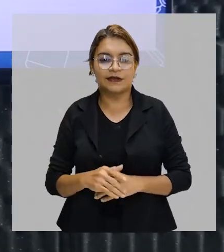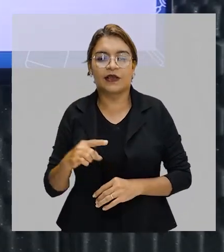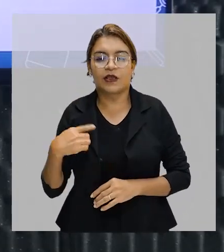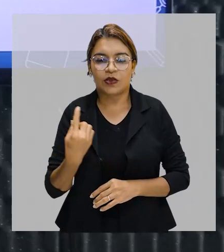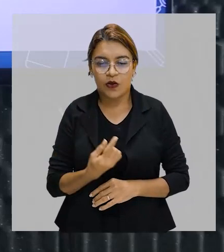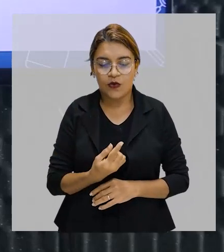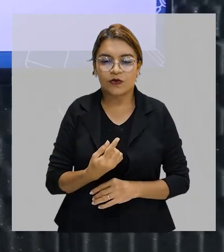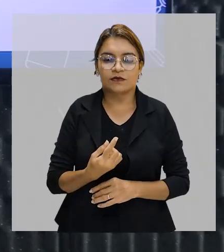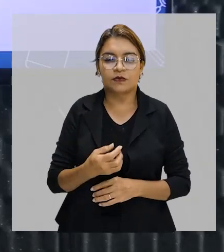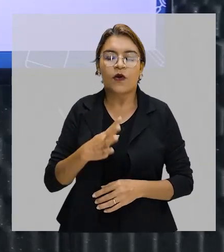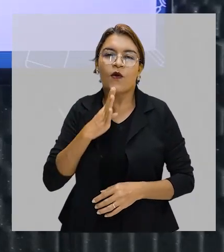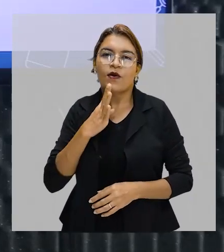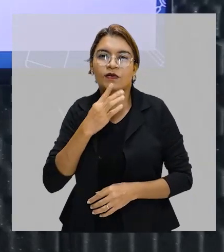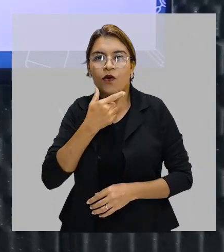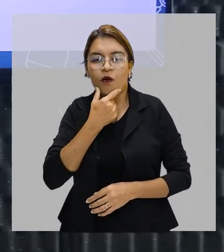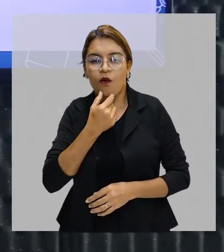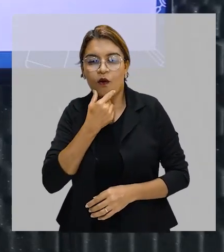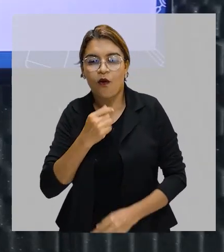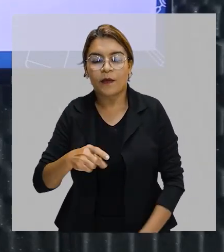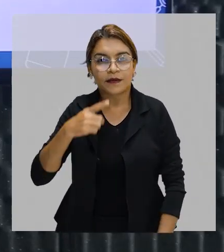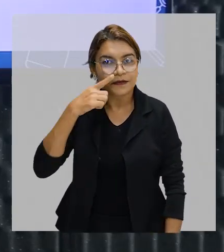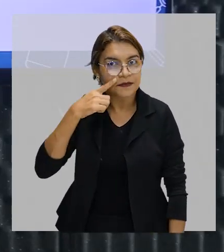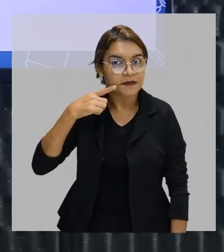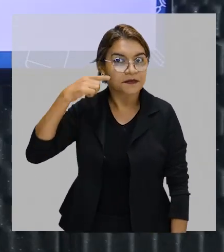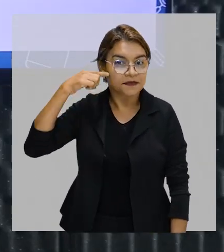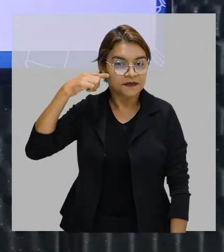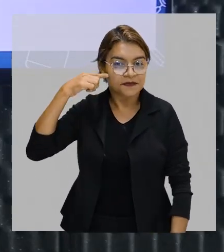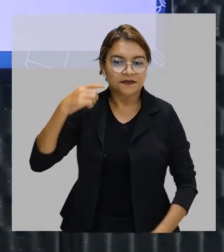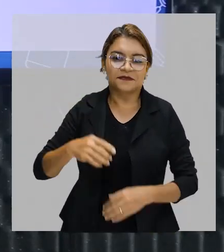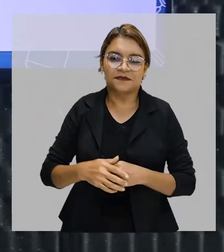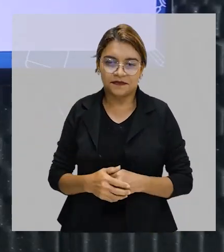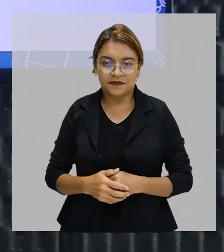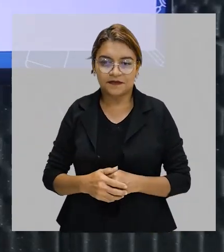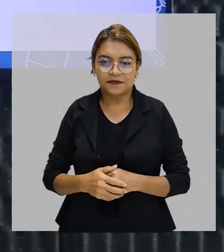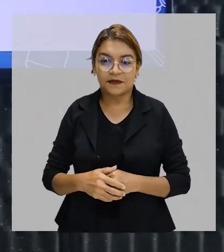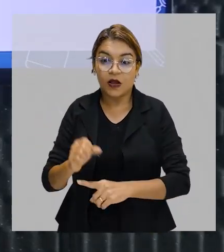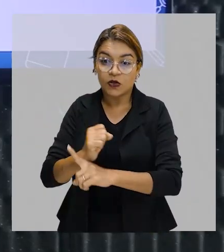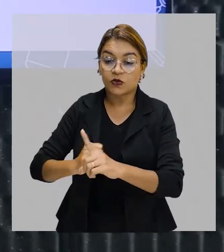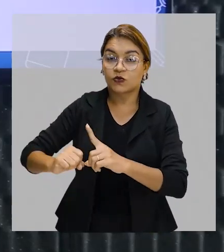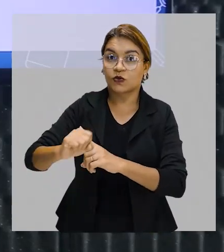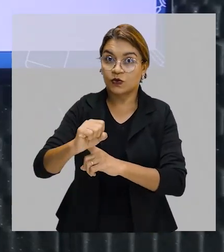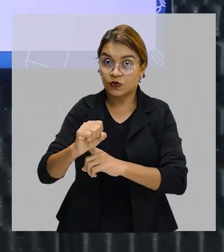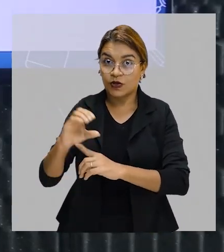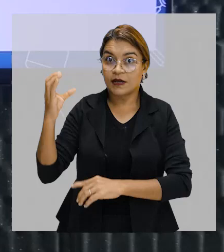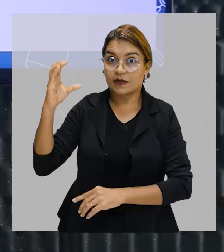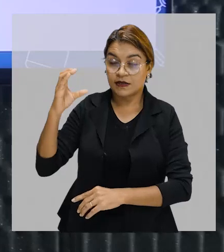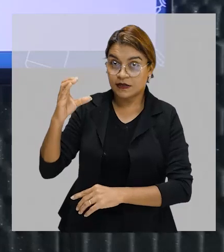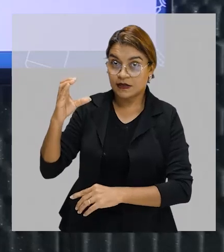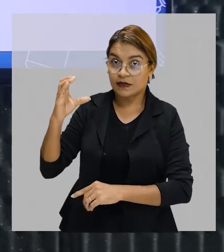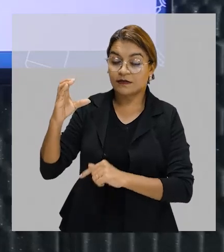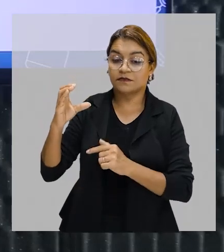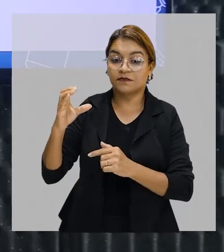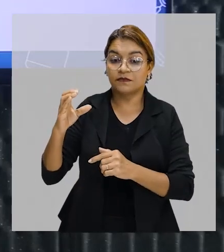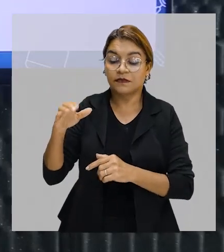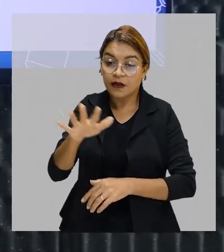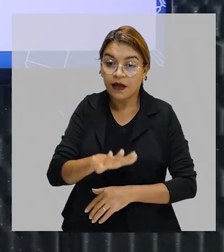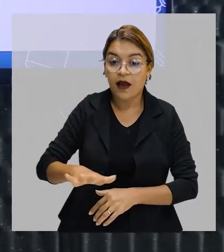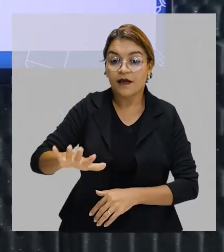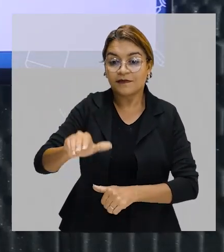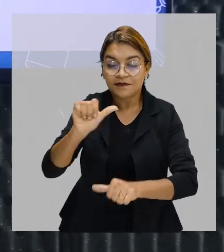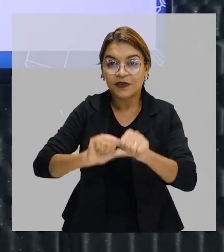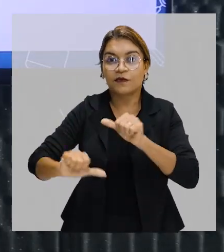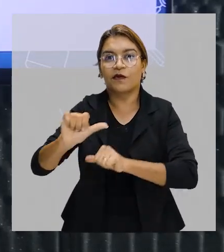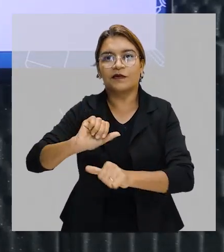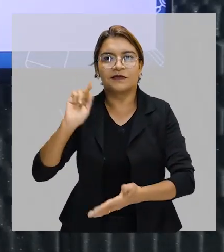Émile Durkheim e a sociologia científica, ou seja, a transformação de fato da sociologia em uma área